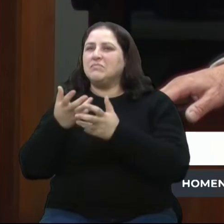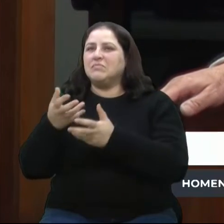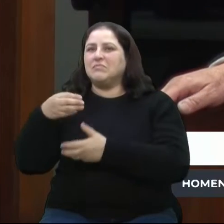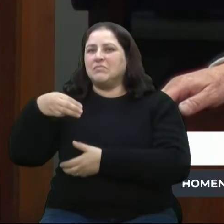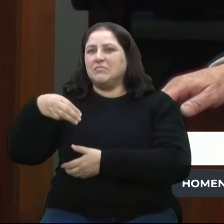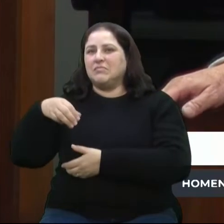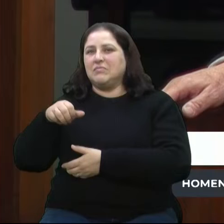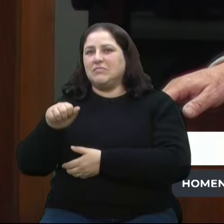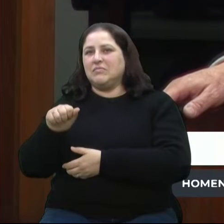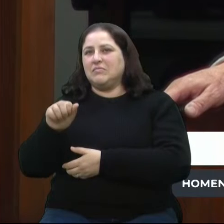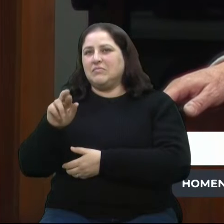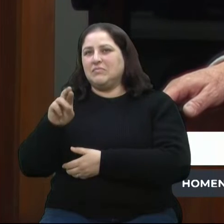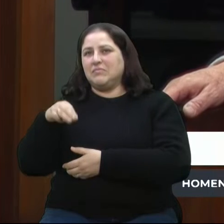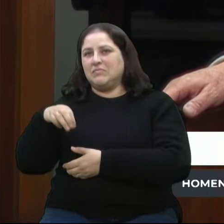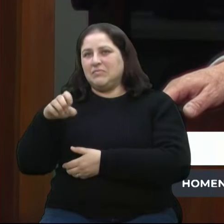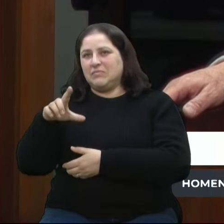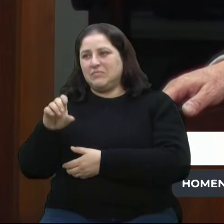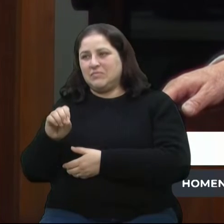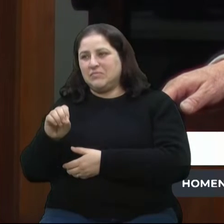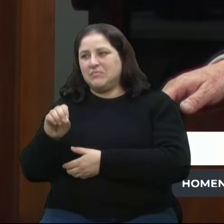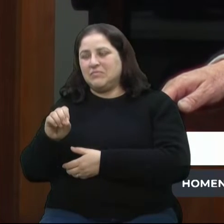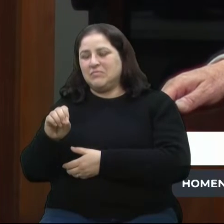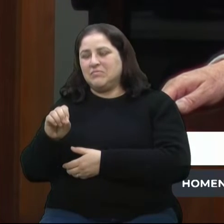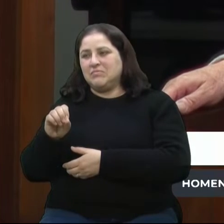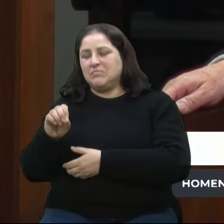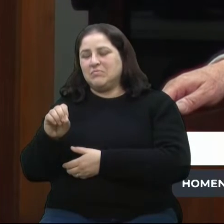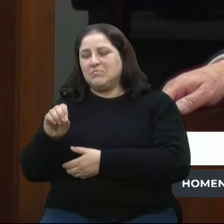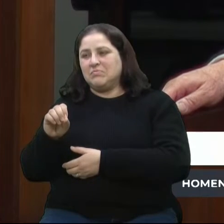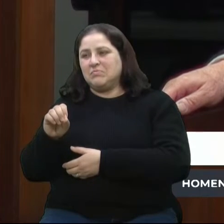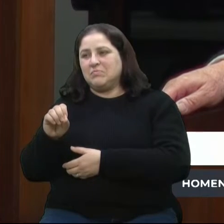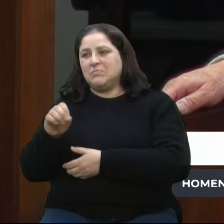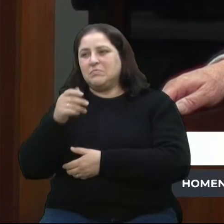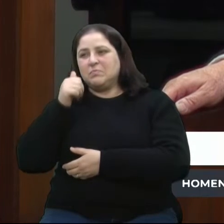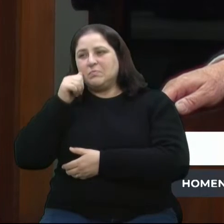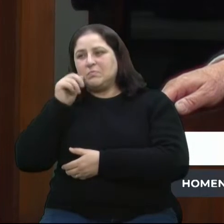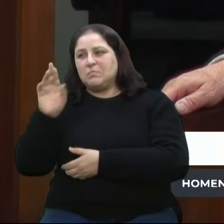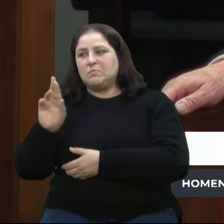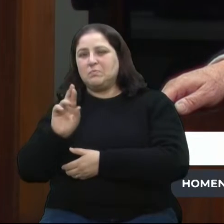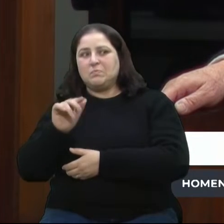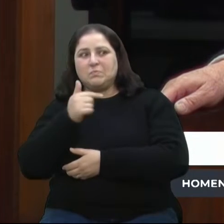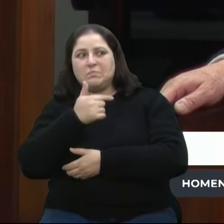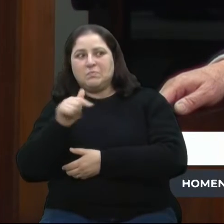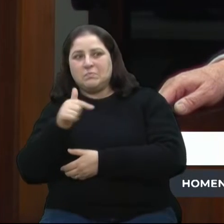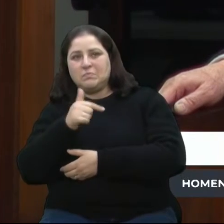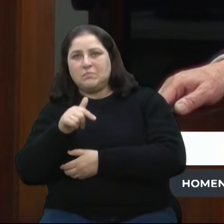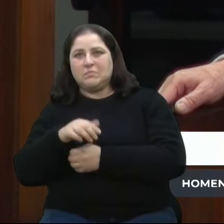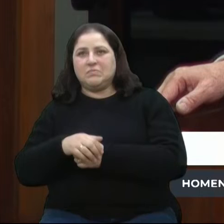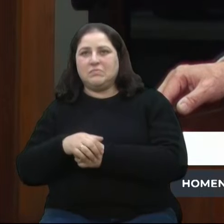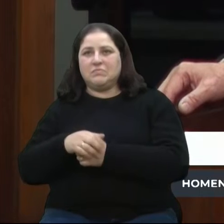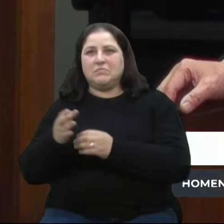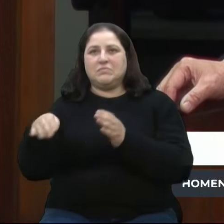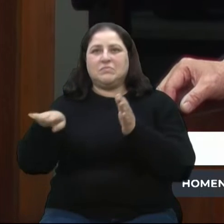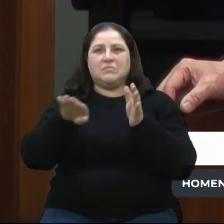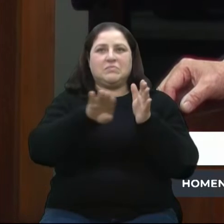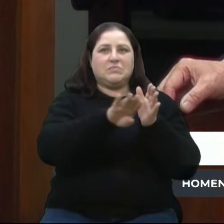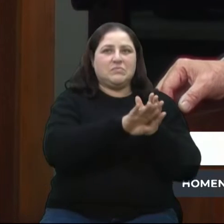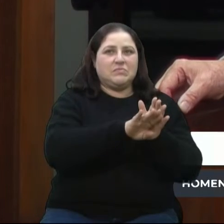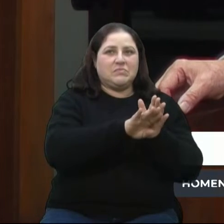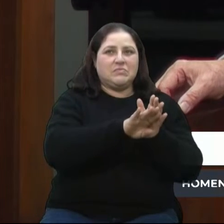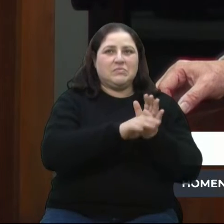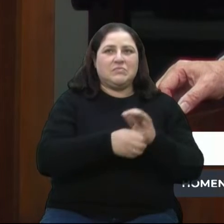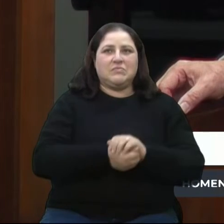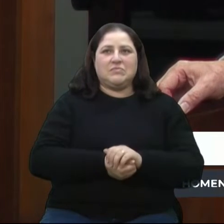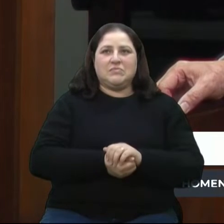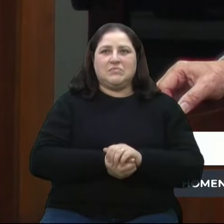marmelo. Voltamos com os sacos vazios, chegamos lá, minha tia disse, ma sin da domandare che marmelo